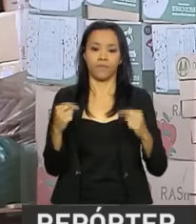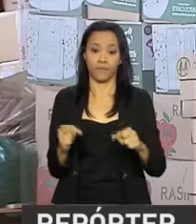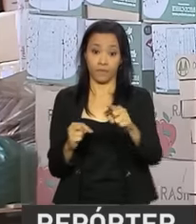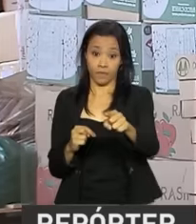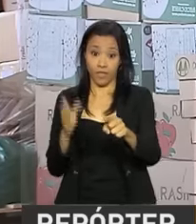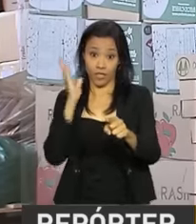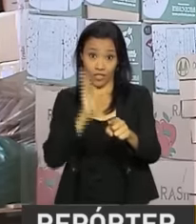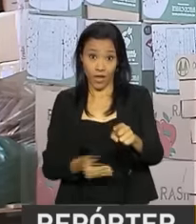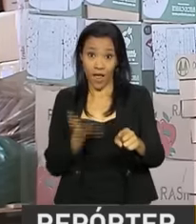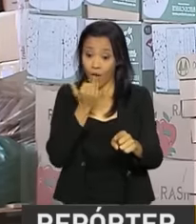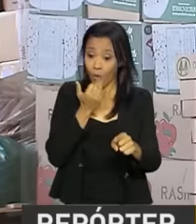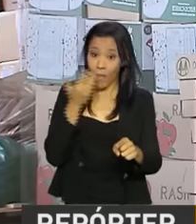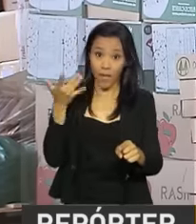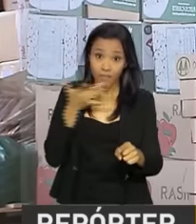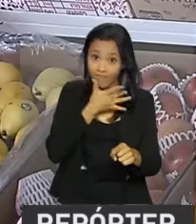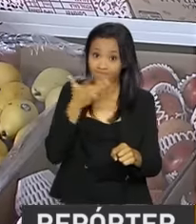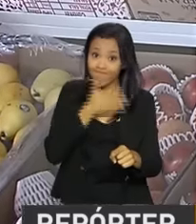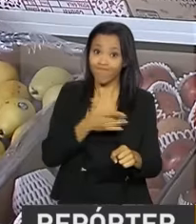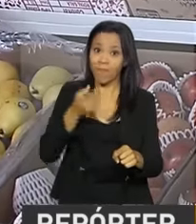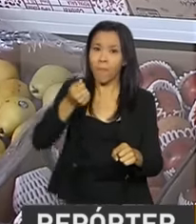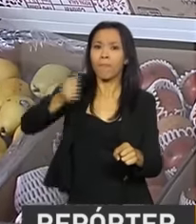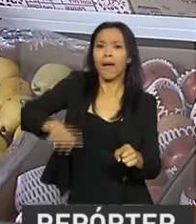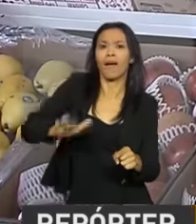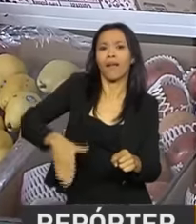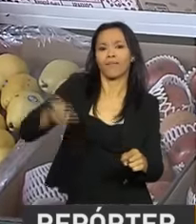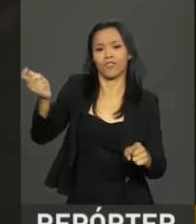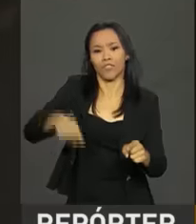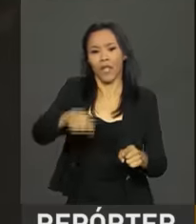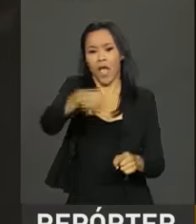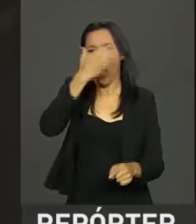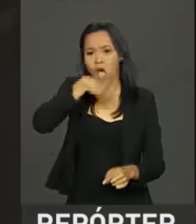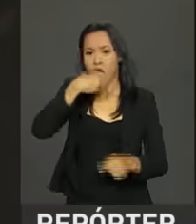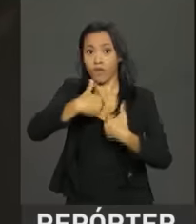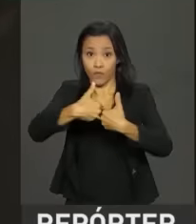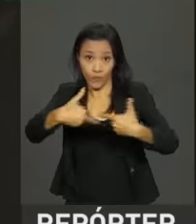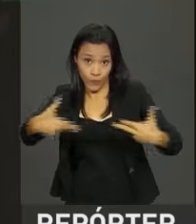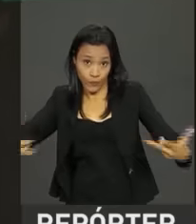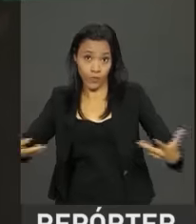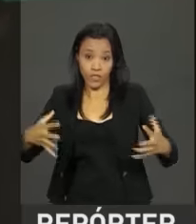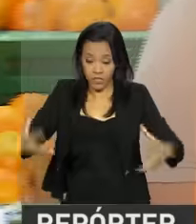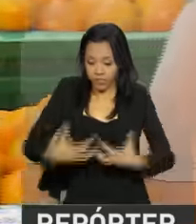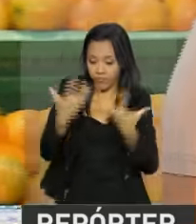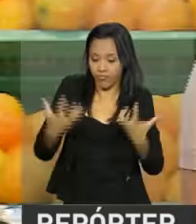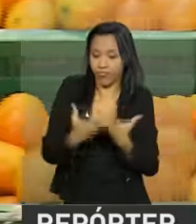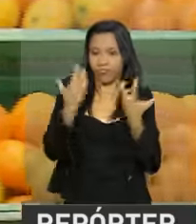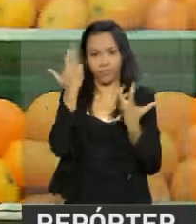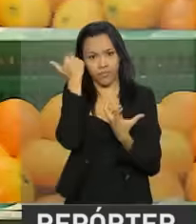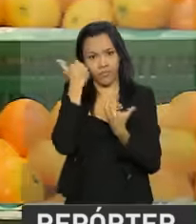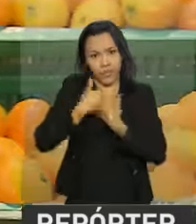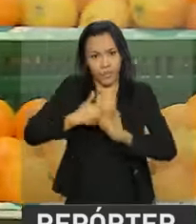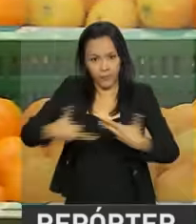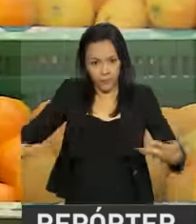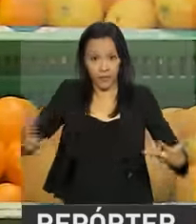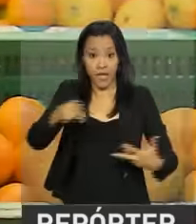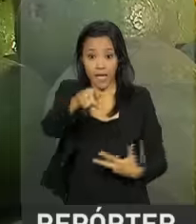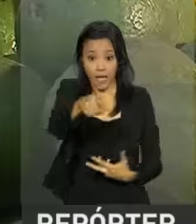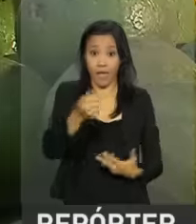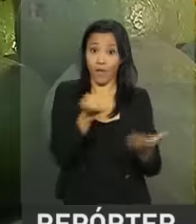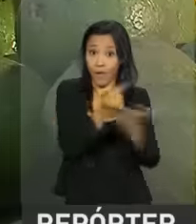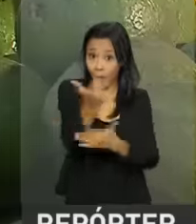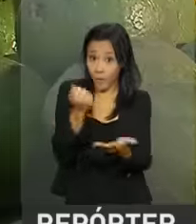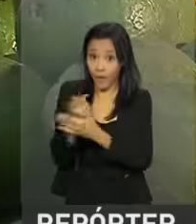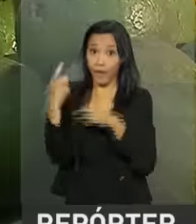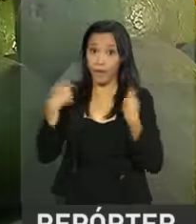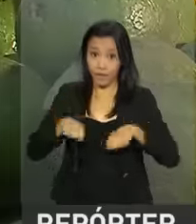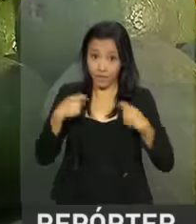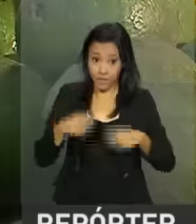já pode comer melhor pagando menos. Frutas e hortaliças ficaram mais baratas em setembro. Agora, a Rita vai poder comprar o que